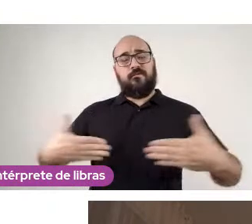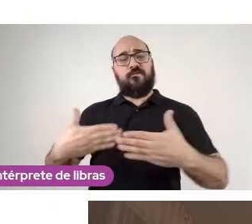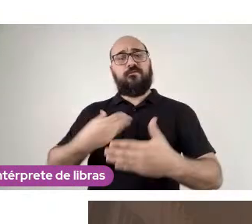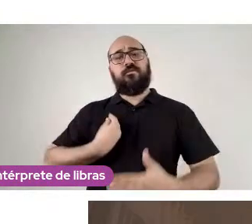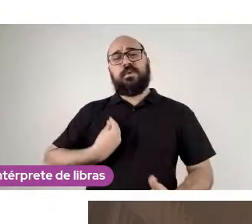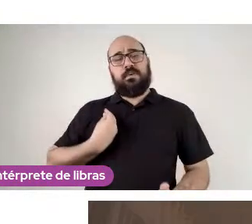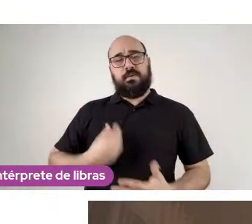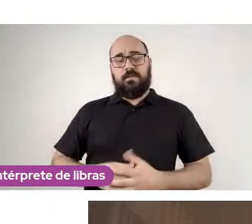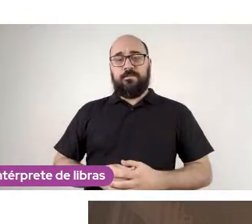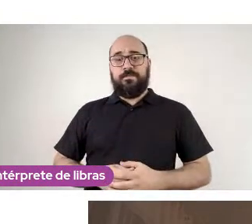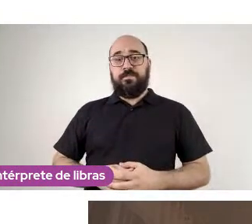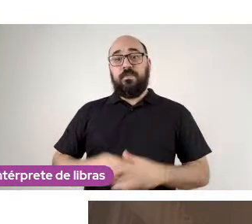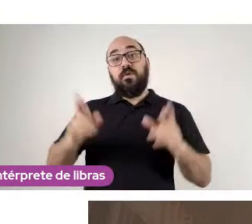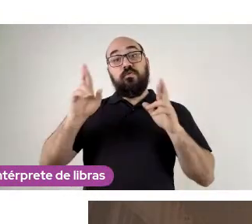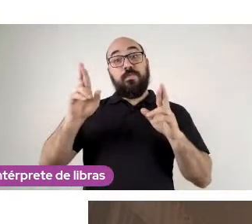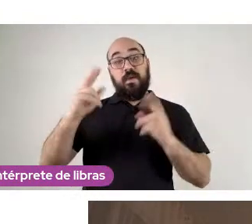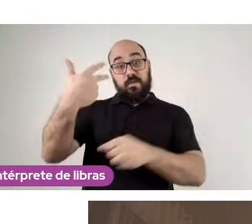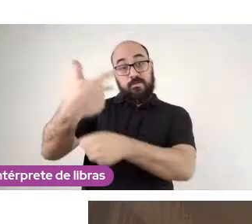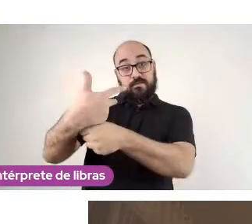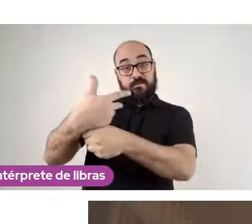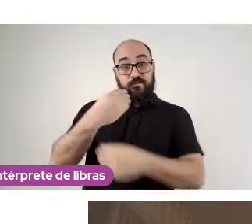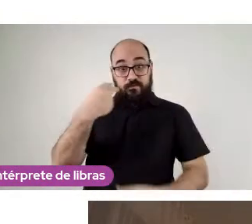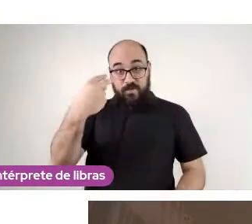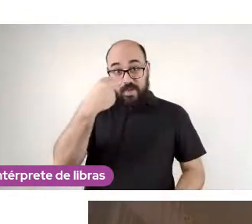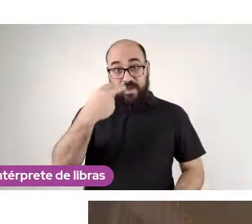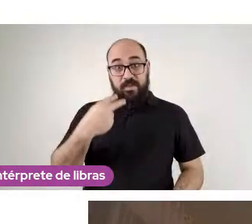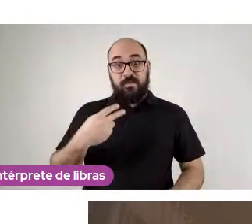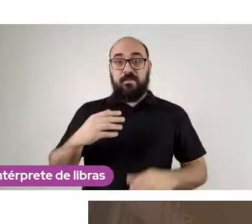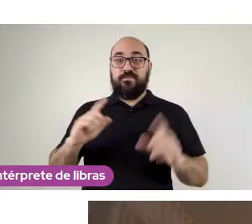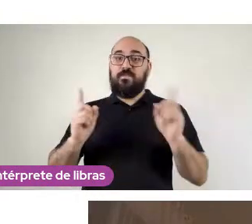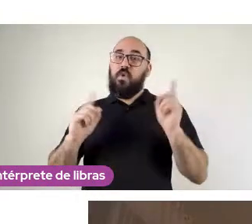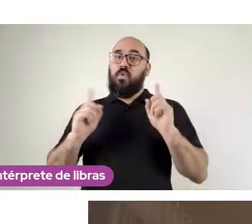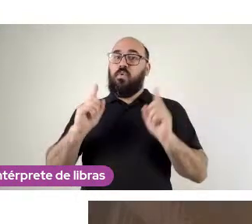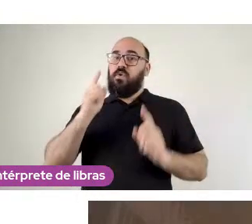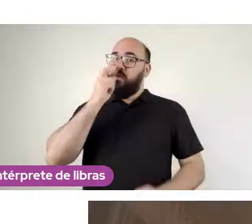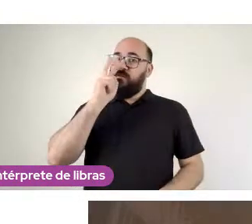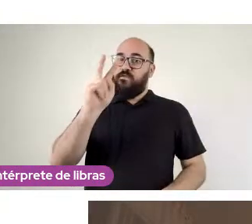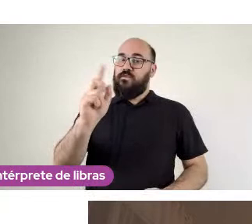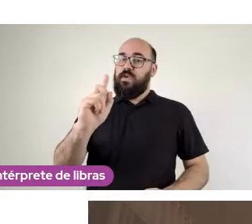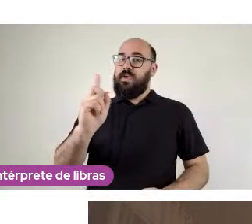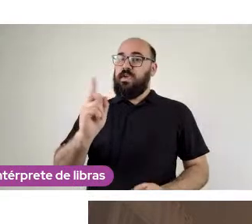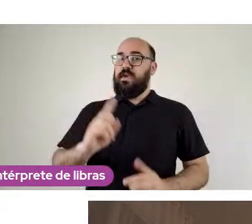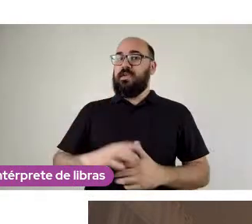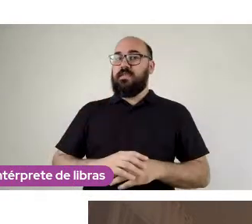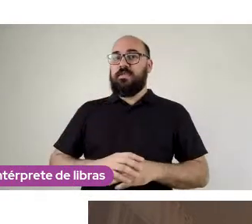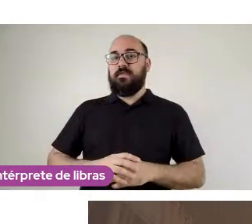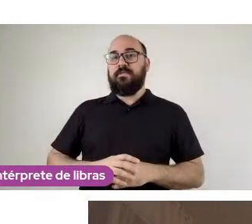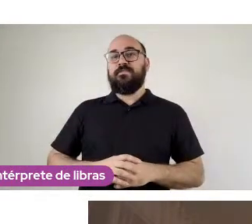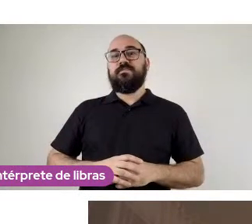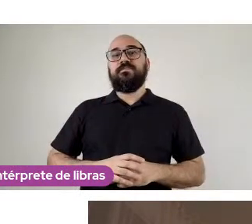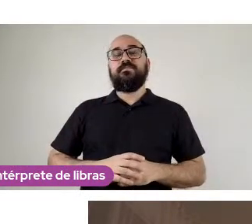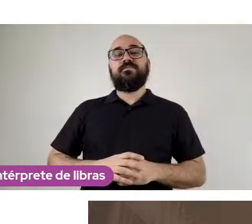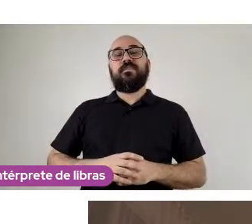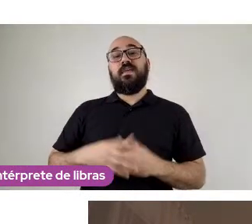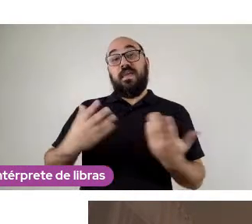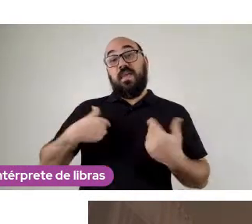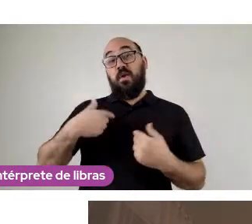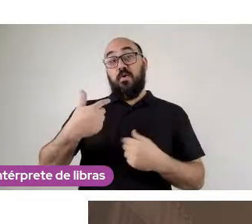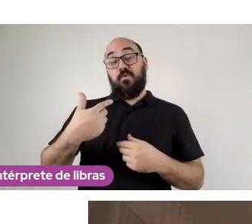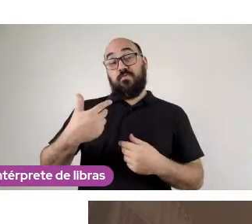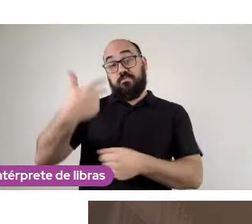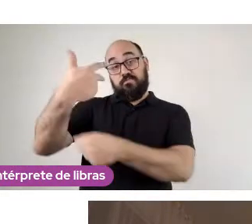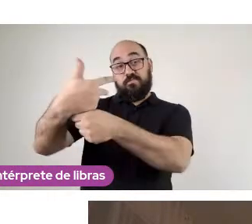Luana? Ainda, bom, eu ainda não estou, não sei se as meninas conseguem ver, ainda não. Cara, fantástico isso. Eu estou com a câmera aberta, eu me